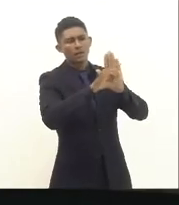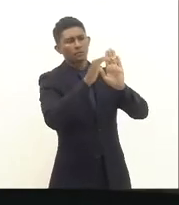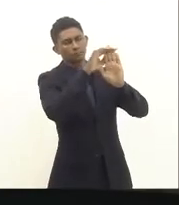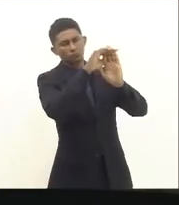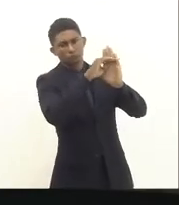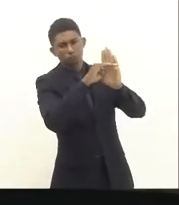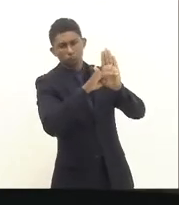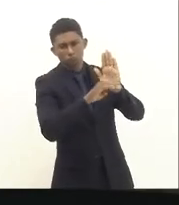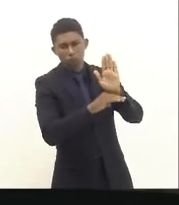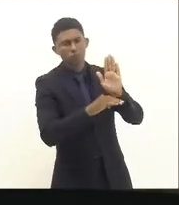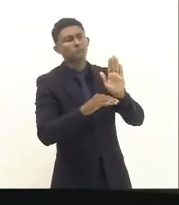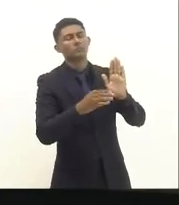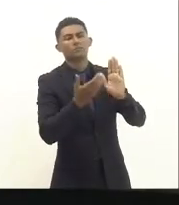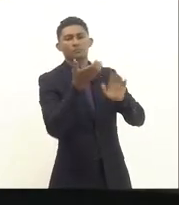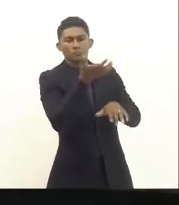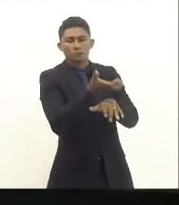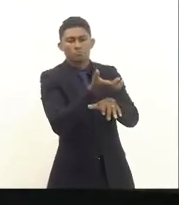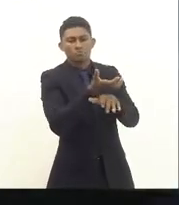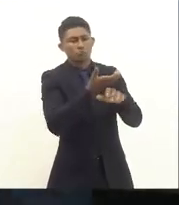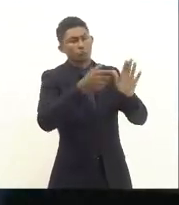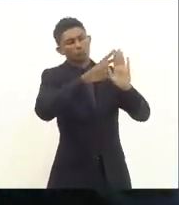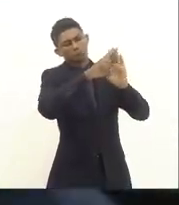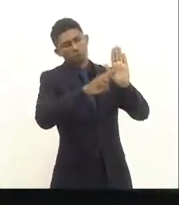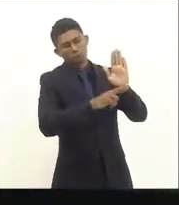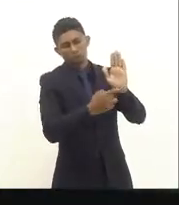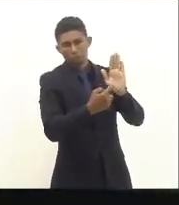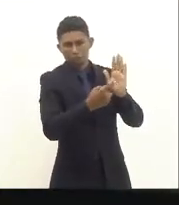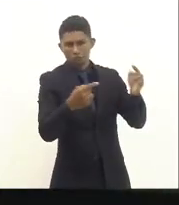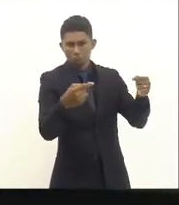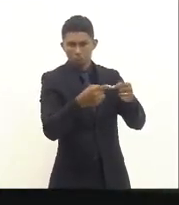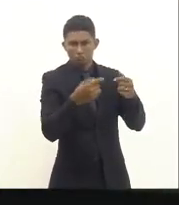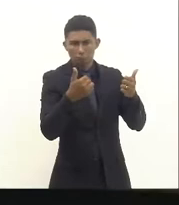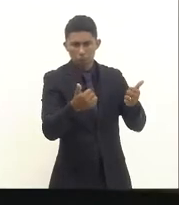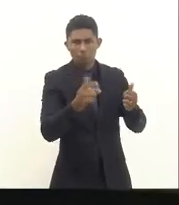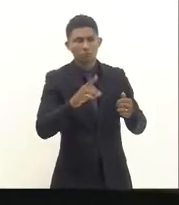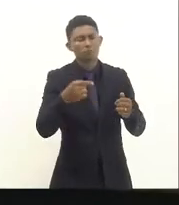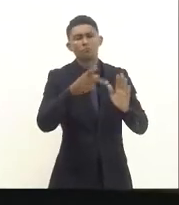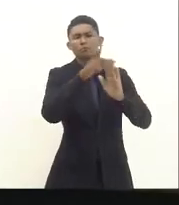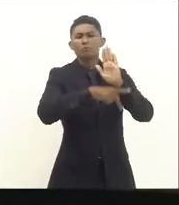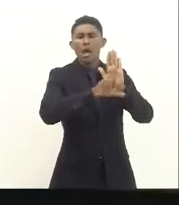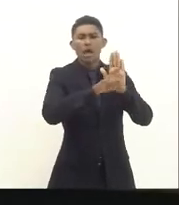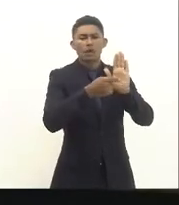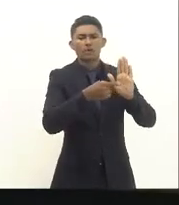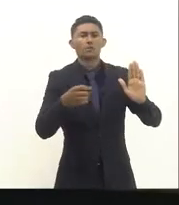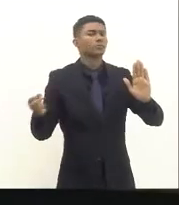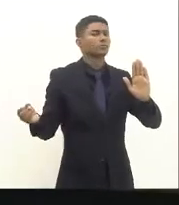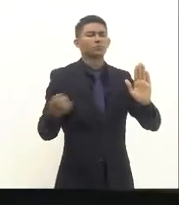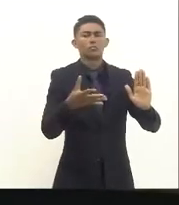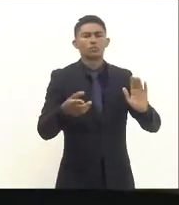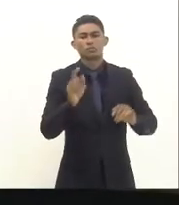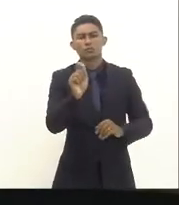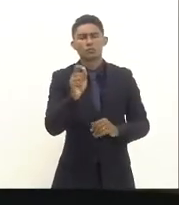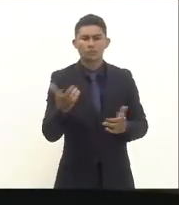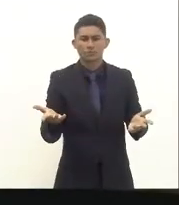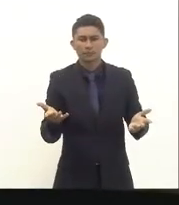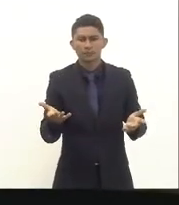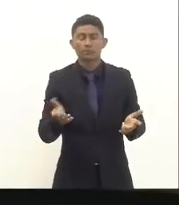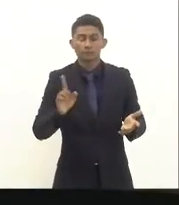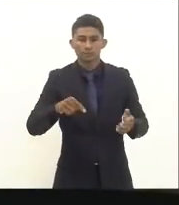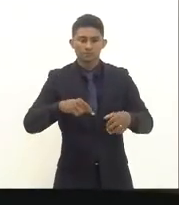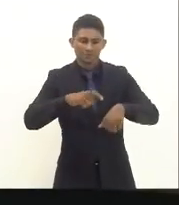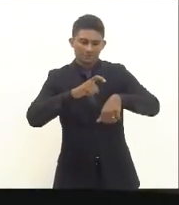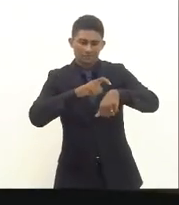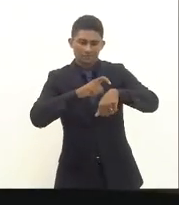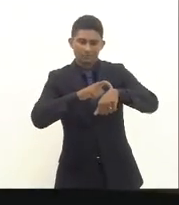matéria é a única novidade que traz essa esse projeto de lei É estender o